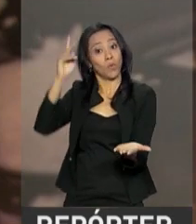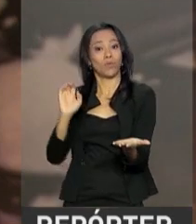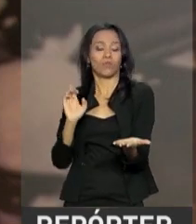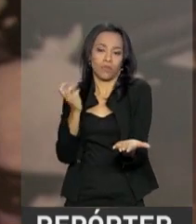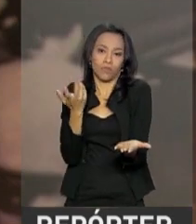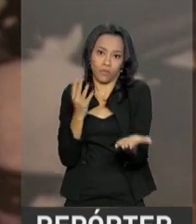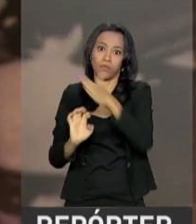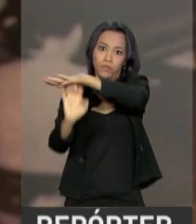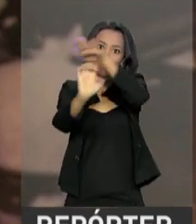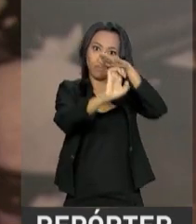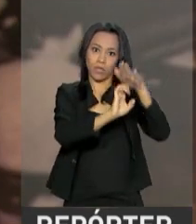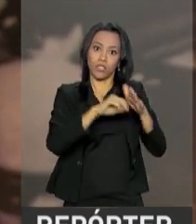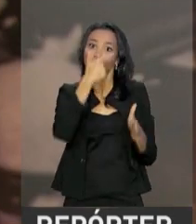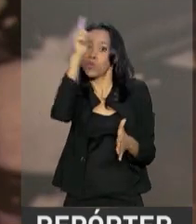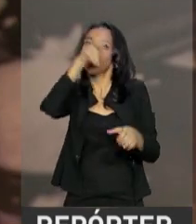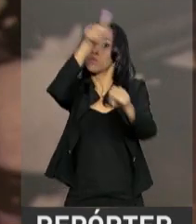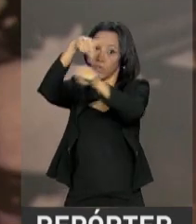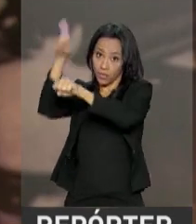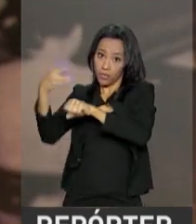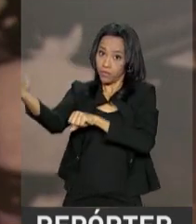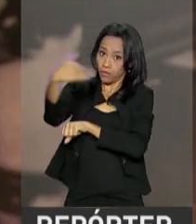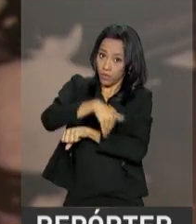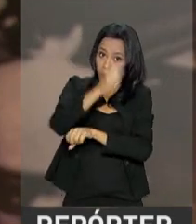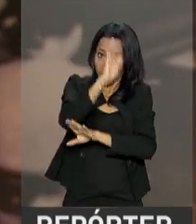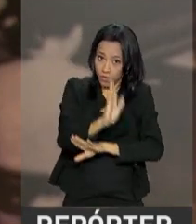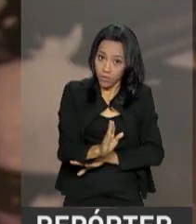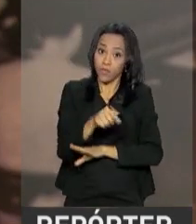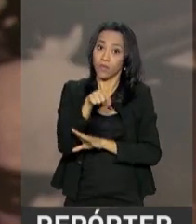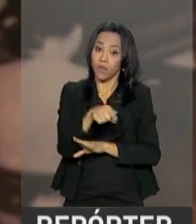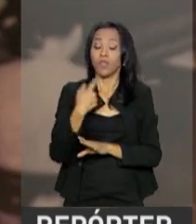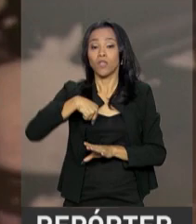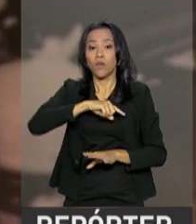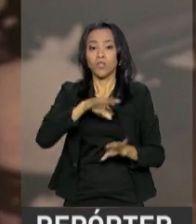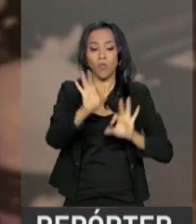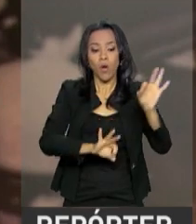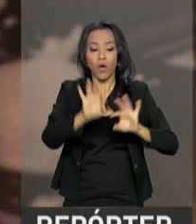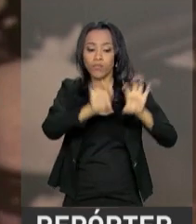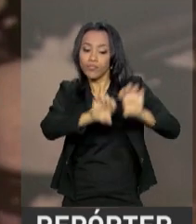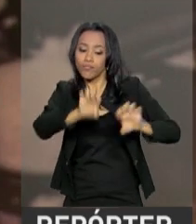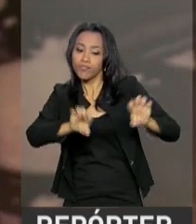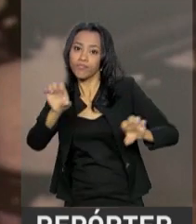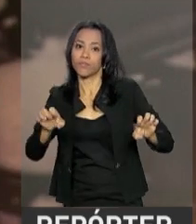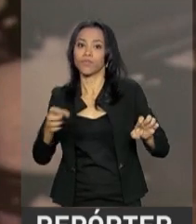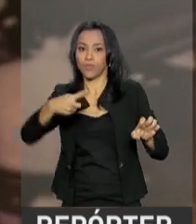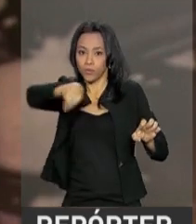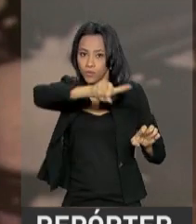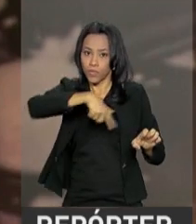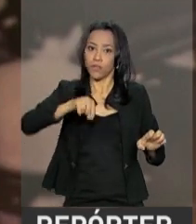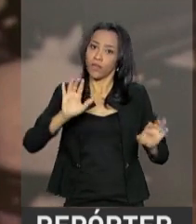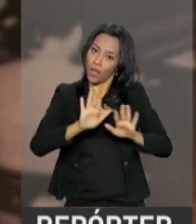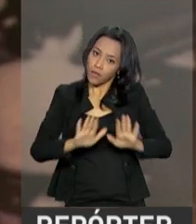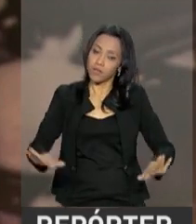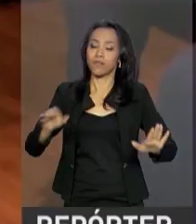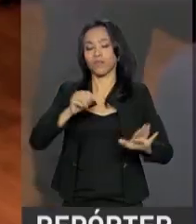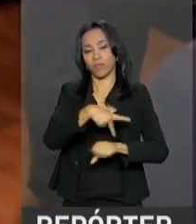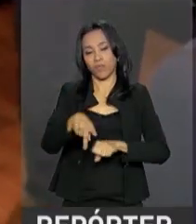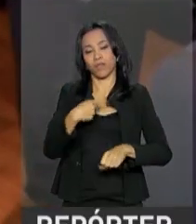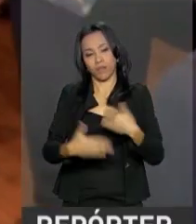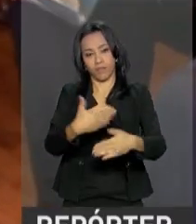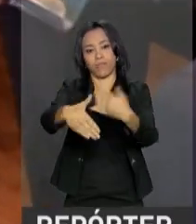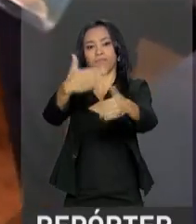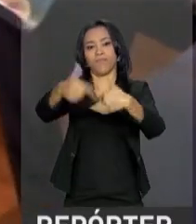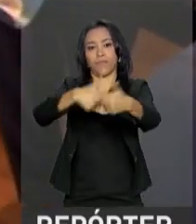vamos modernizar a infraestrutura do país sem o recurso privado. Assim o Brasil está trabalhando e acreditando.